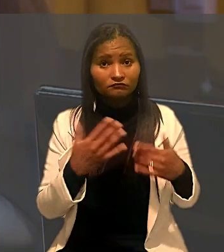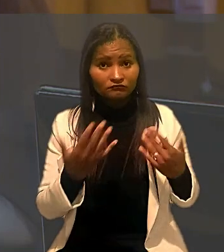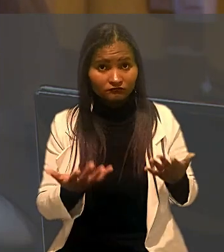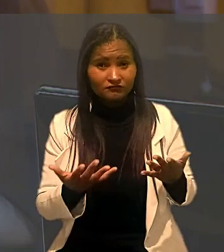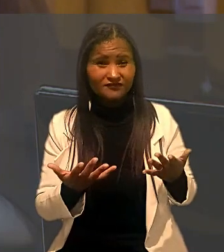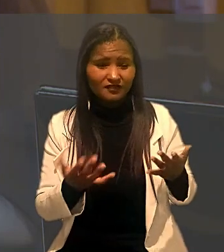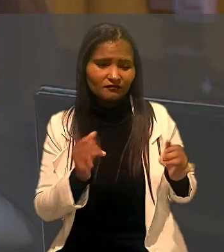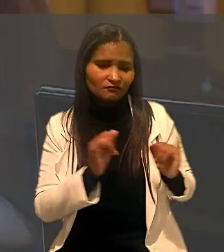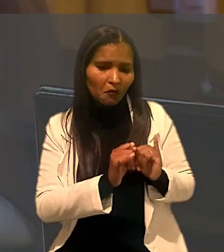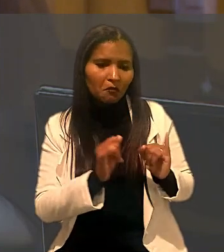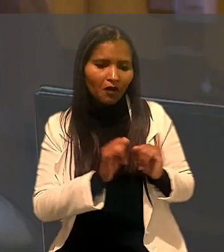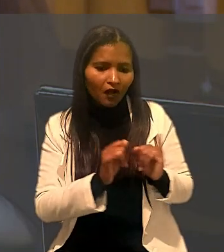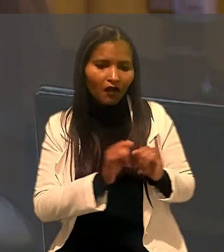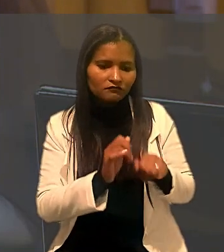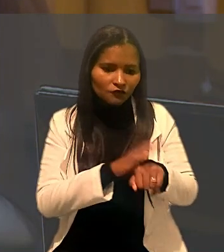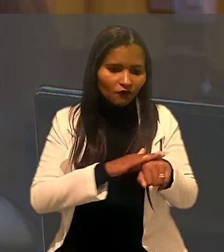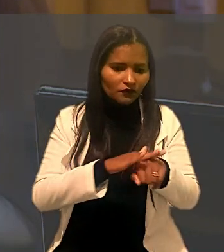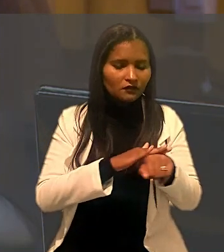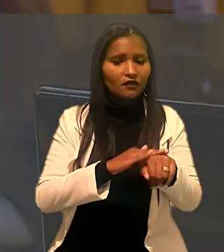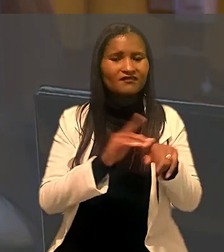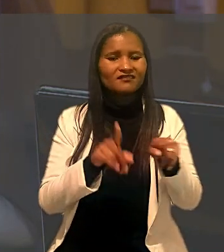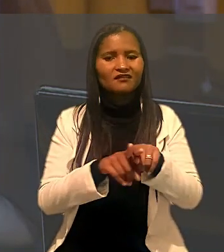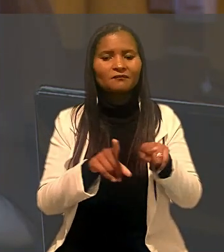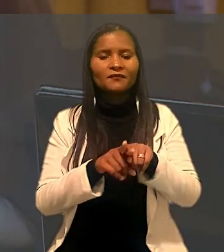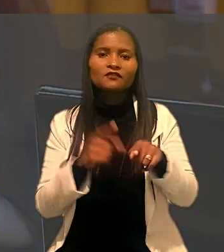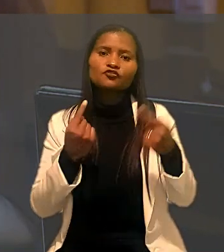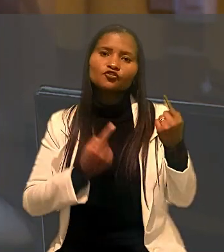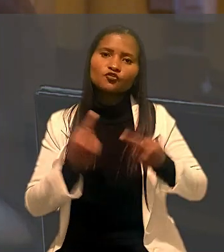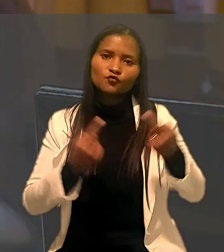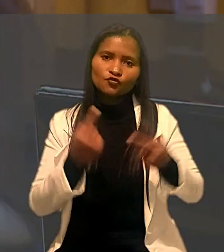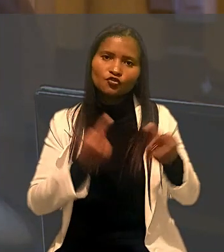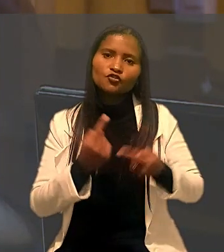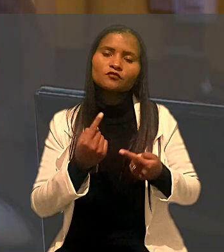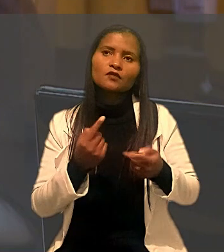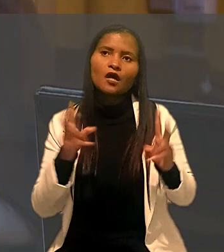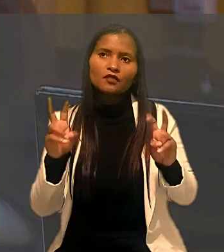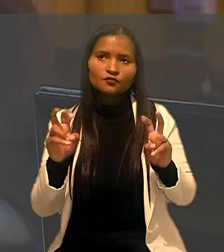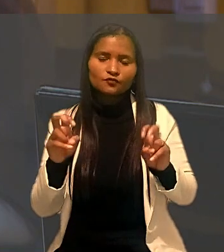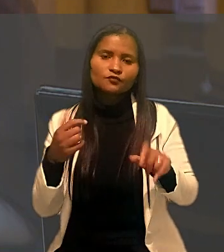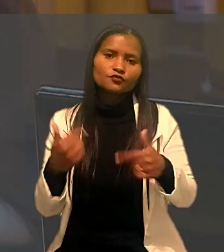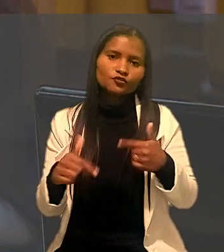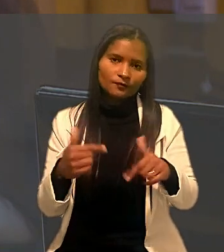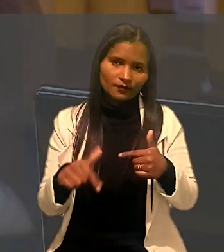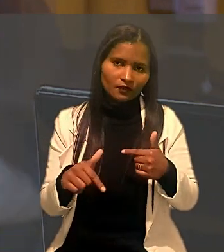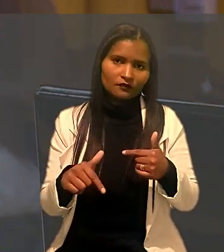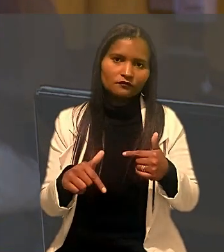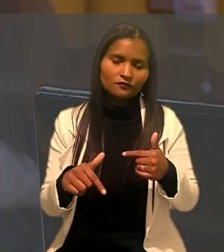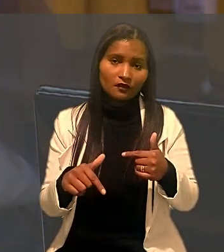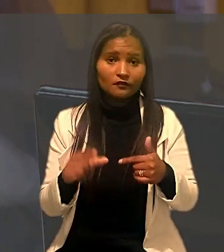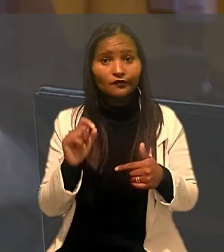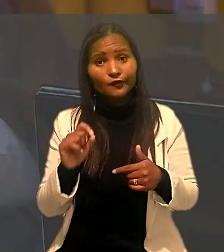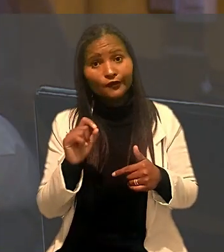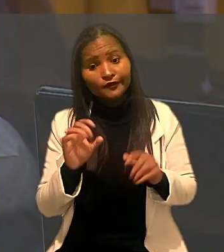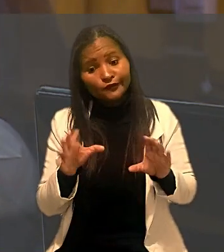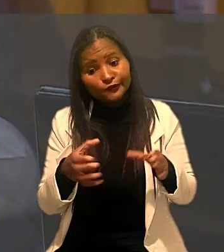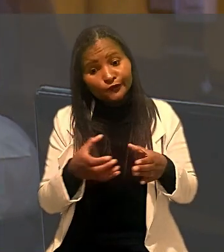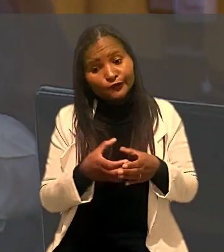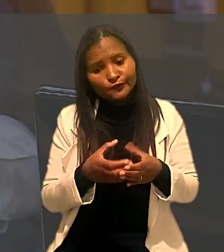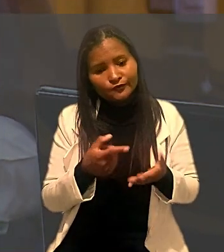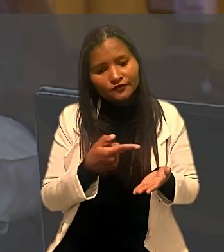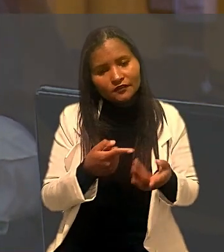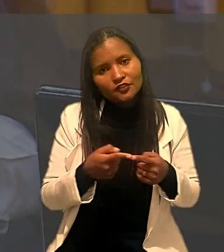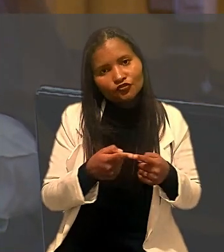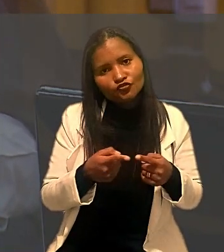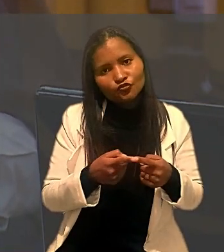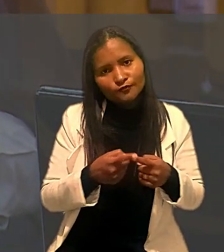e que, além de frivolidades, também ali eram discutidos assuntos de trabalho. O que, num